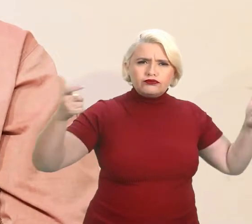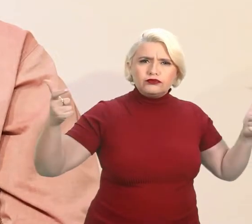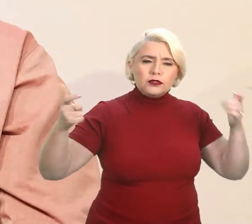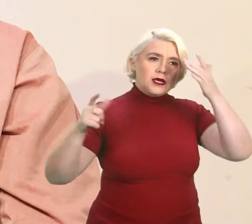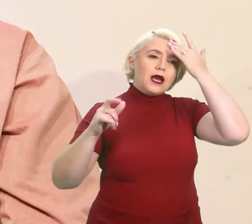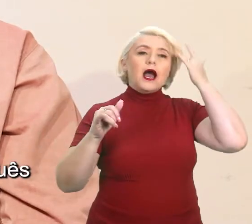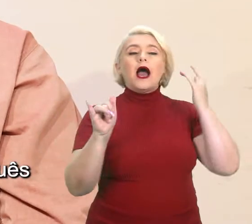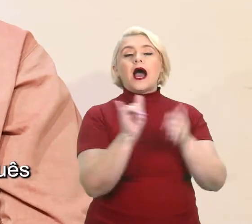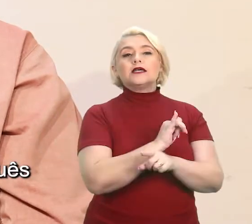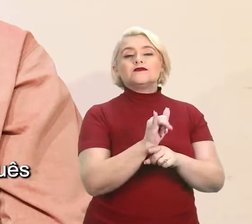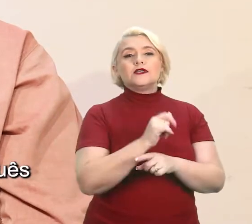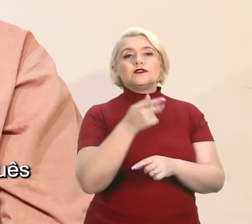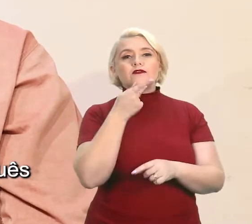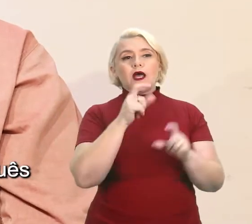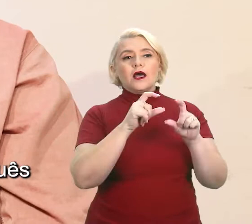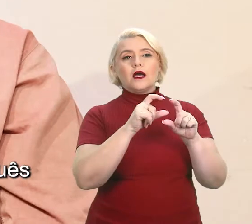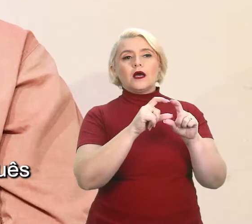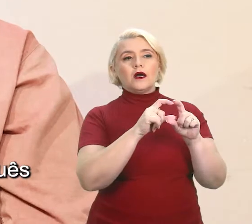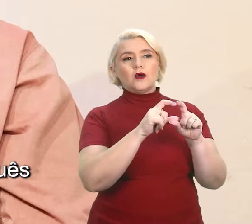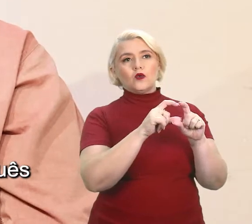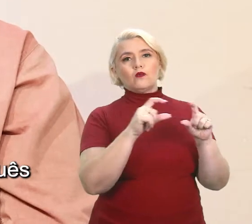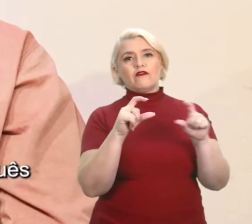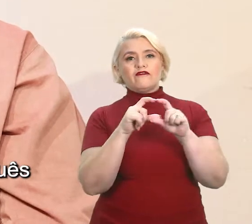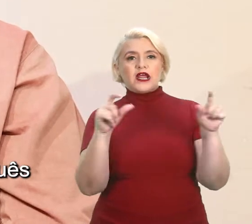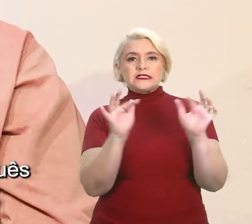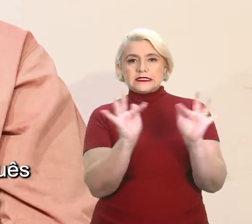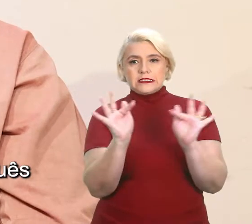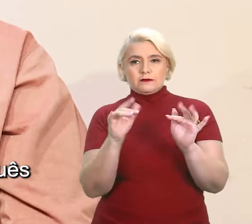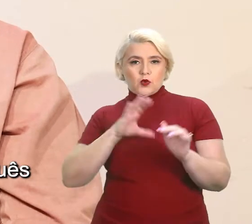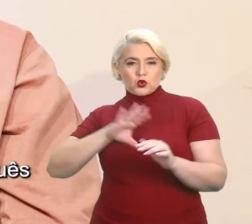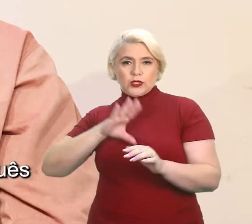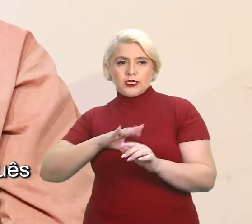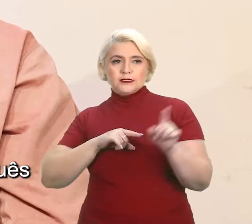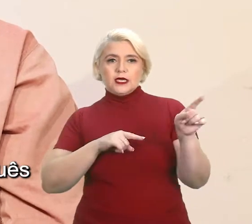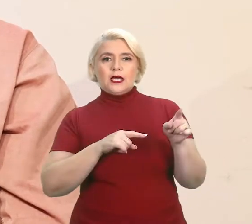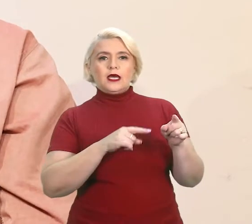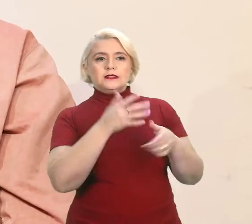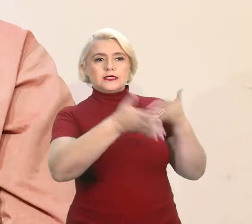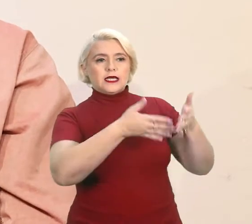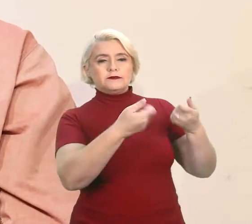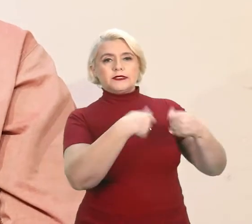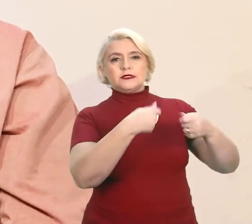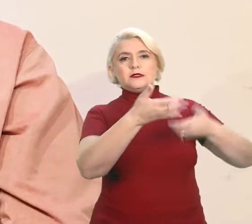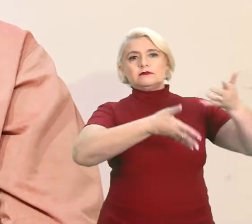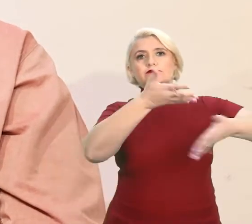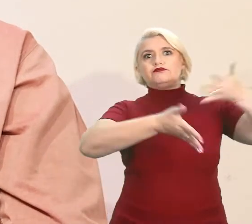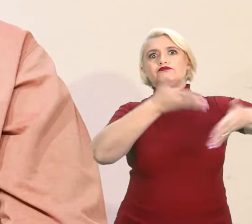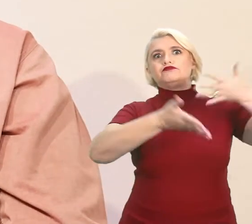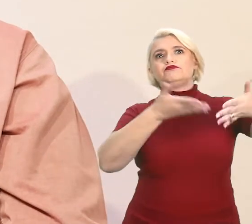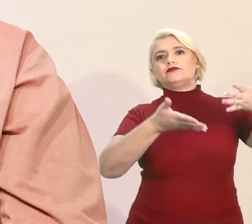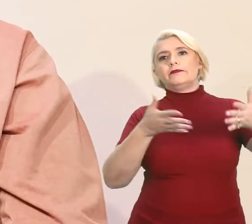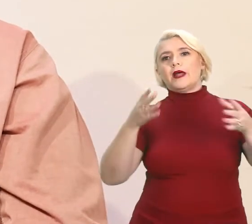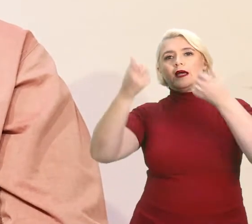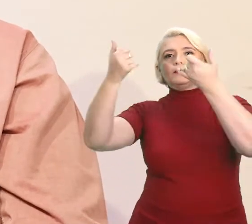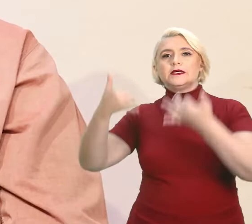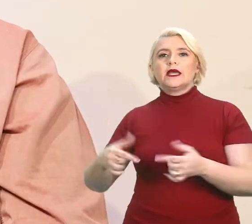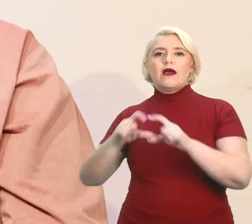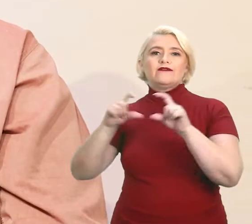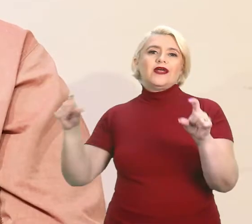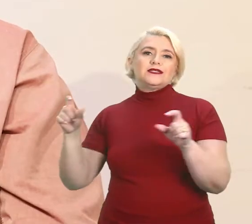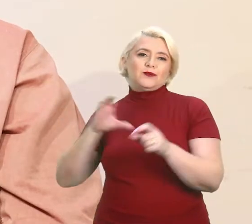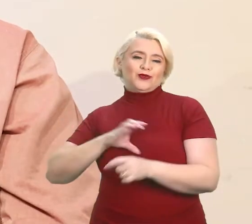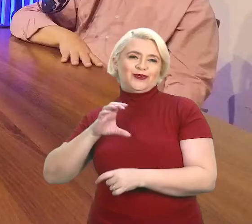um sinal, uma frase simples em português, e na língua de sinais a gente tem que fazer vários sinais para você explicar aquela